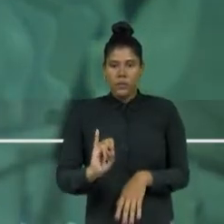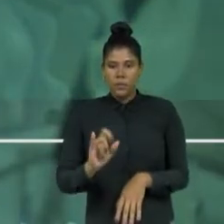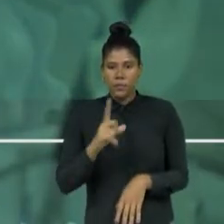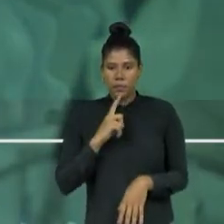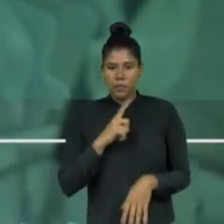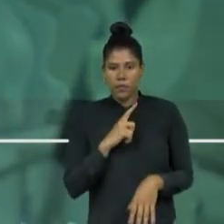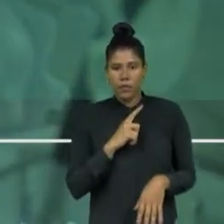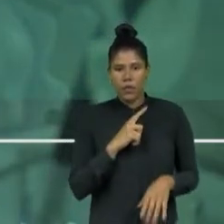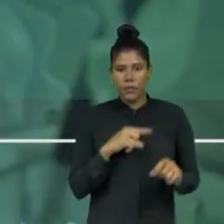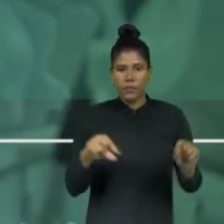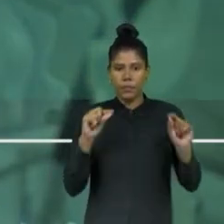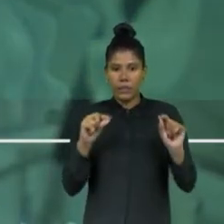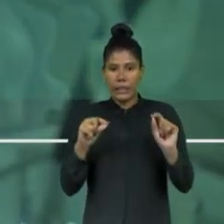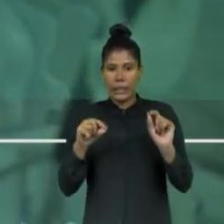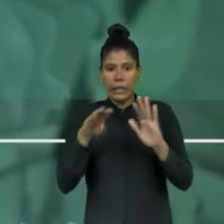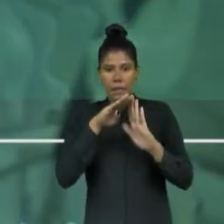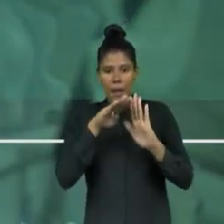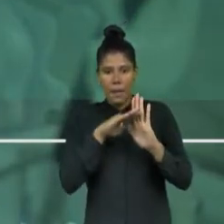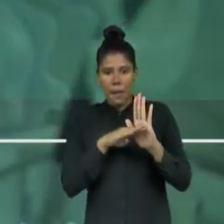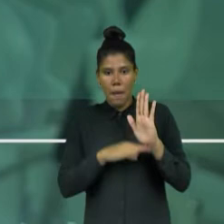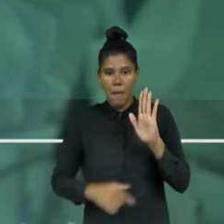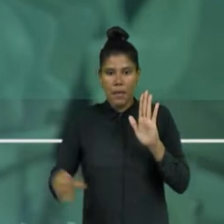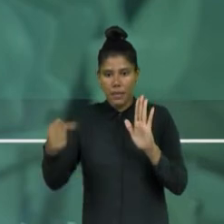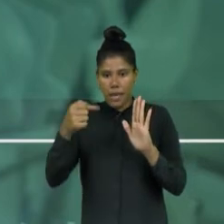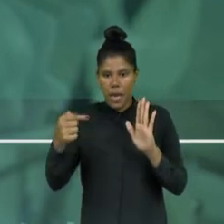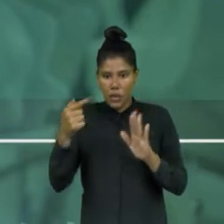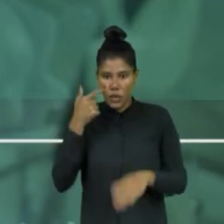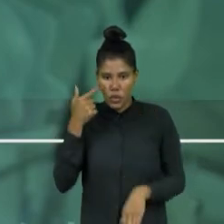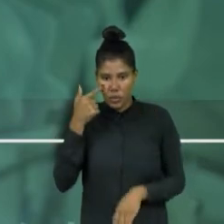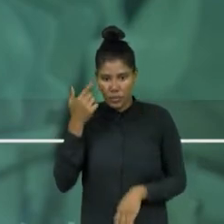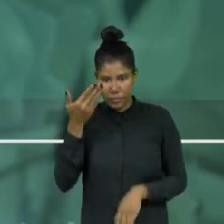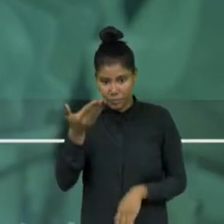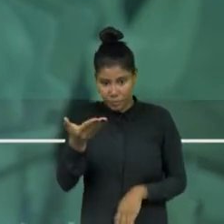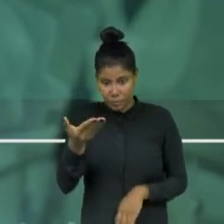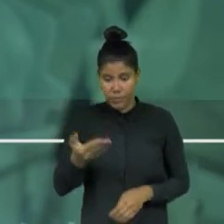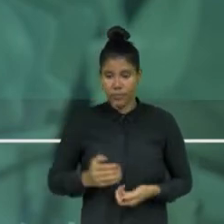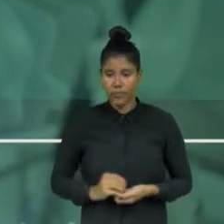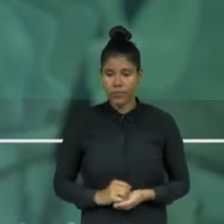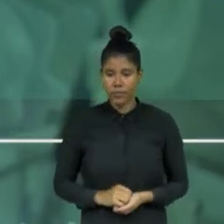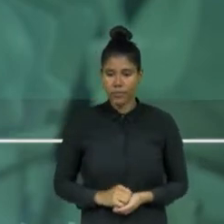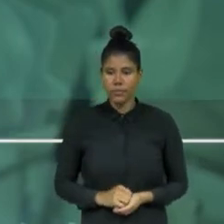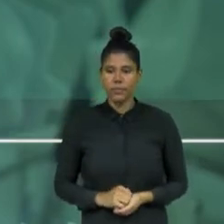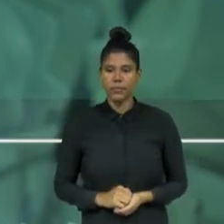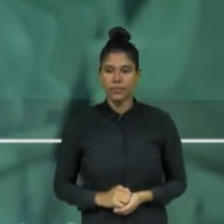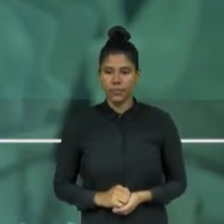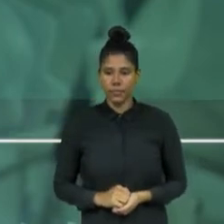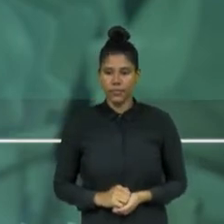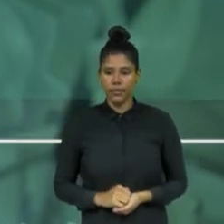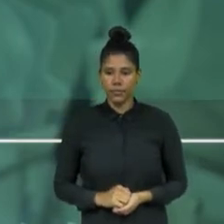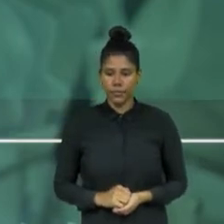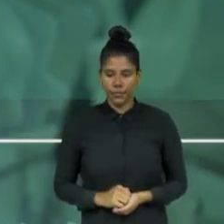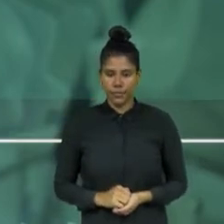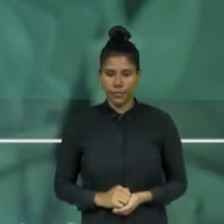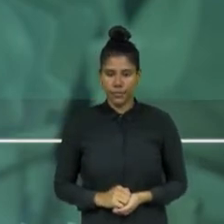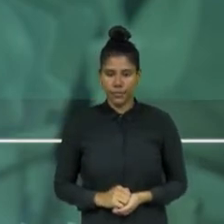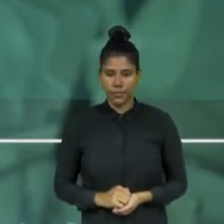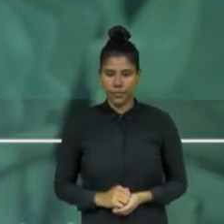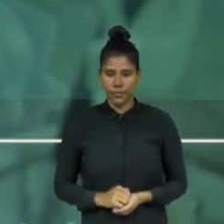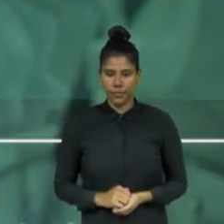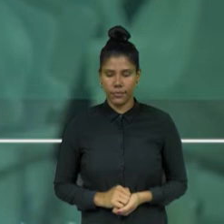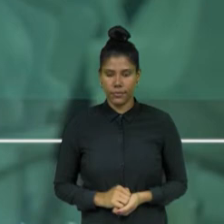abuso físico, sexual, verbal ou psicológico, discriminação, falhas na oferta dos